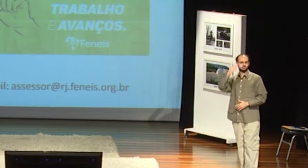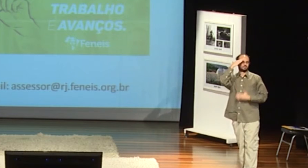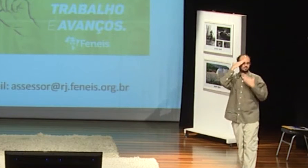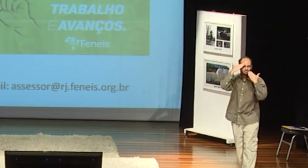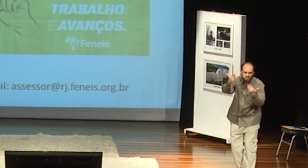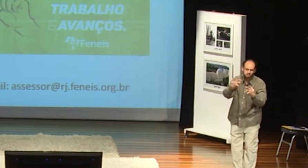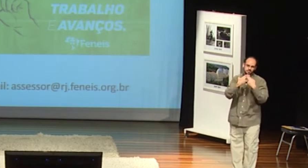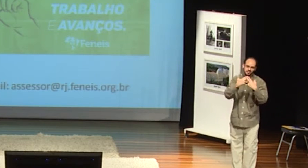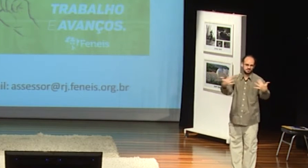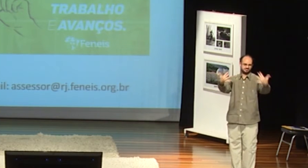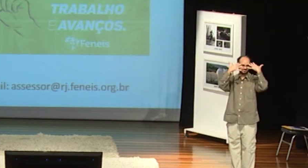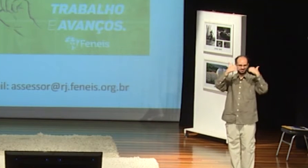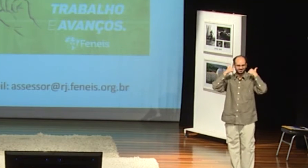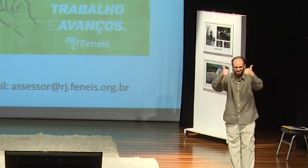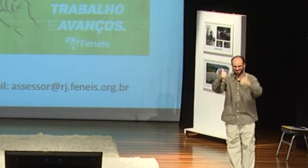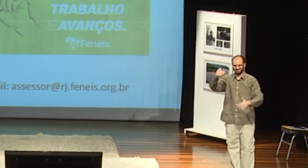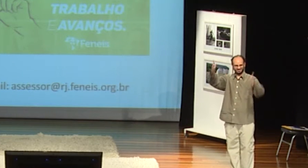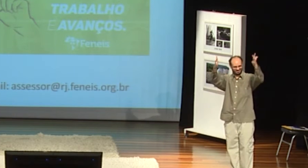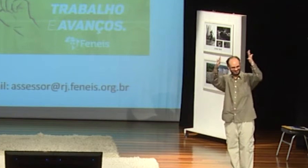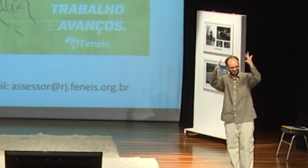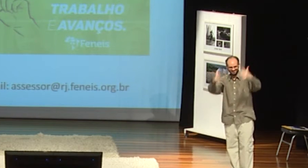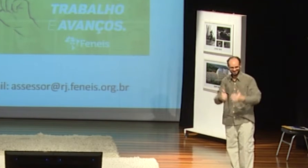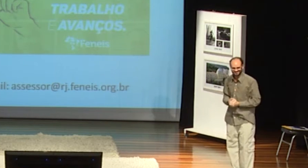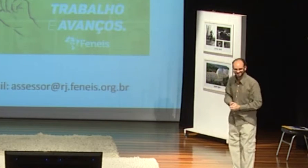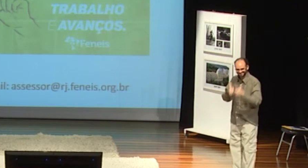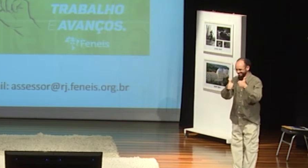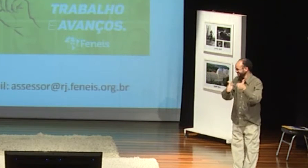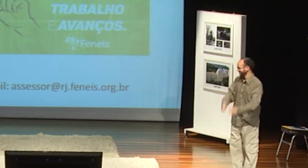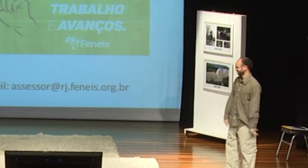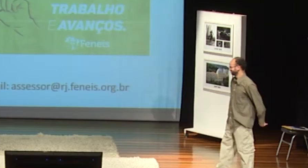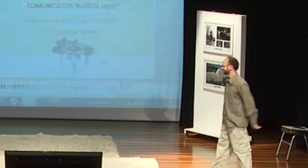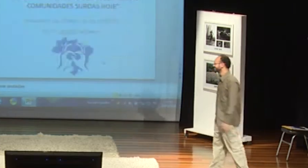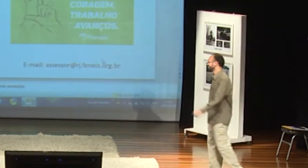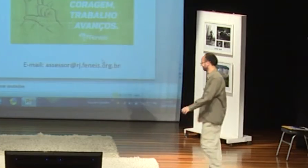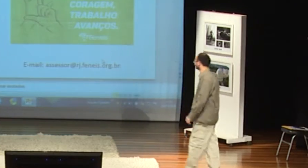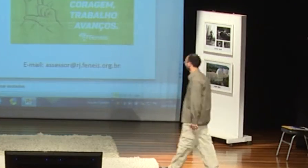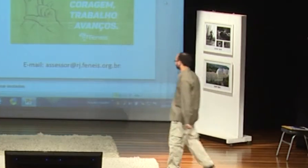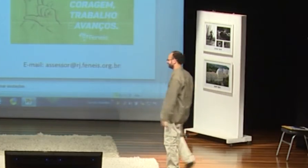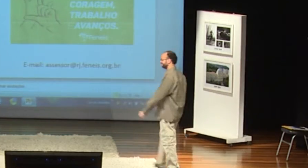Embaixo nós temos o meu contato. Muito obrigada pela atenção e parabéns a todos.